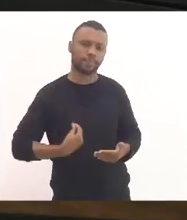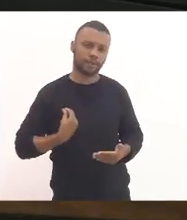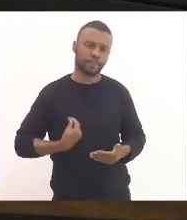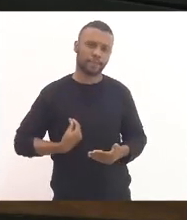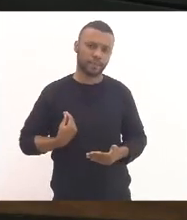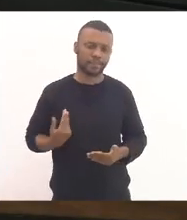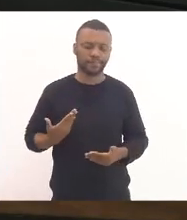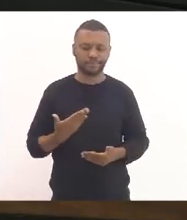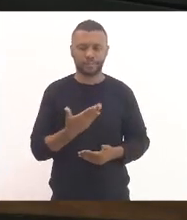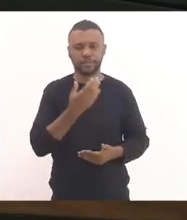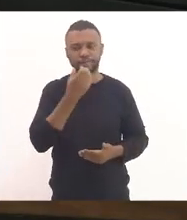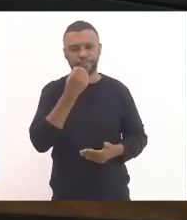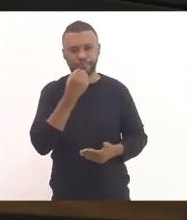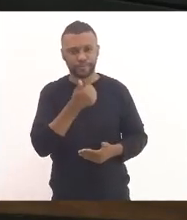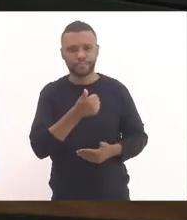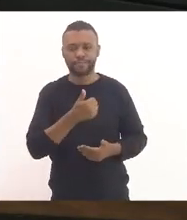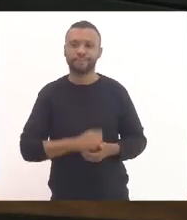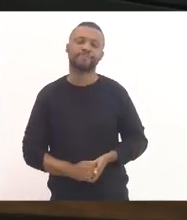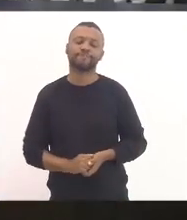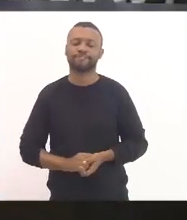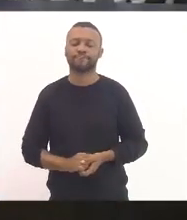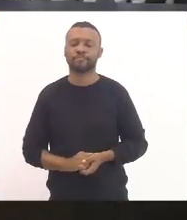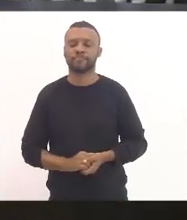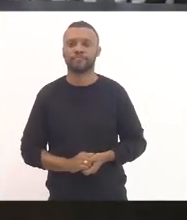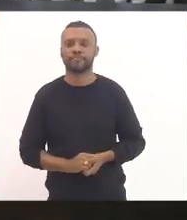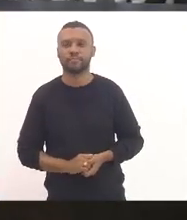presença Tá bom então bora